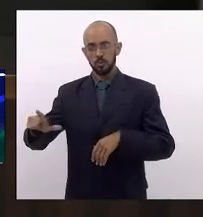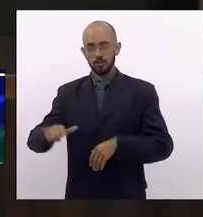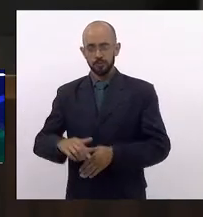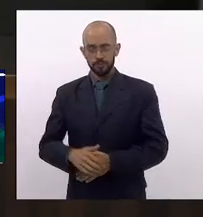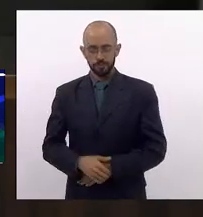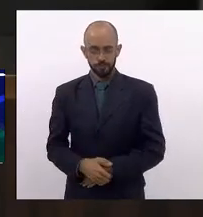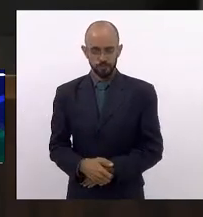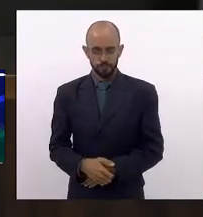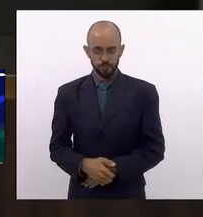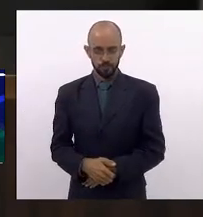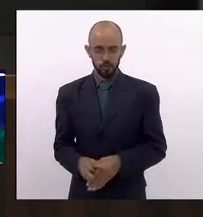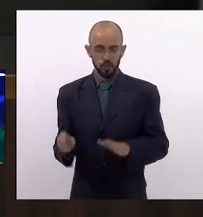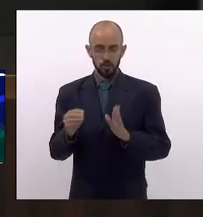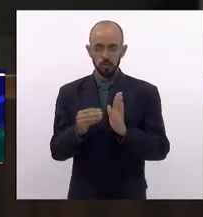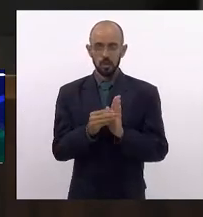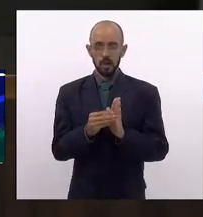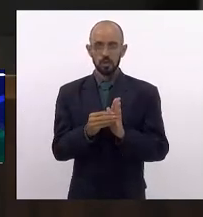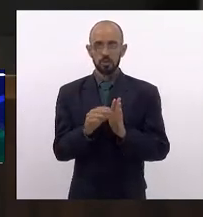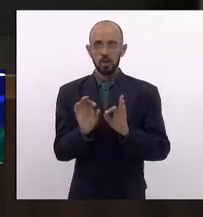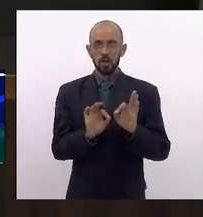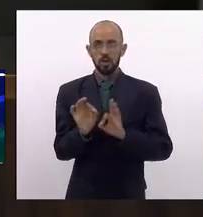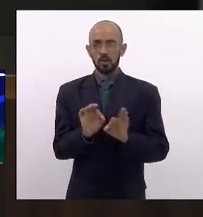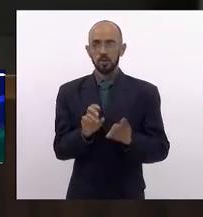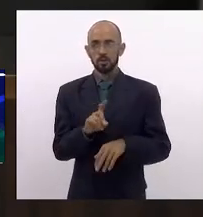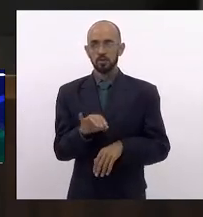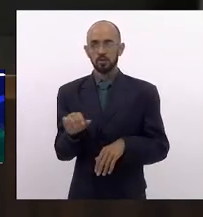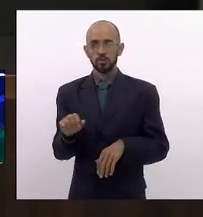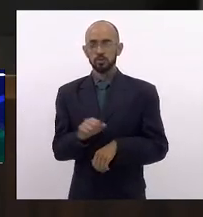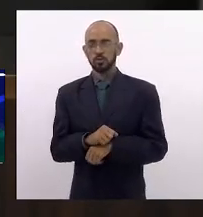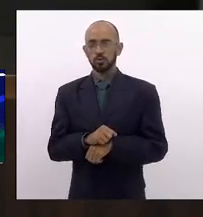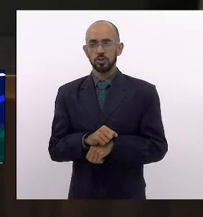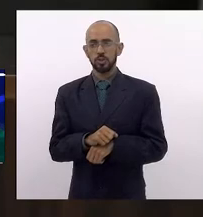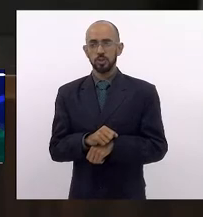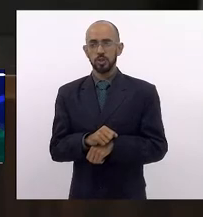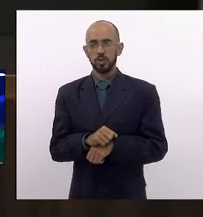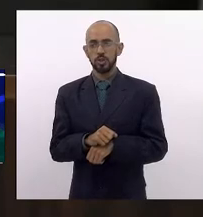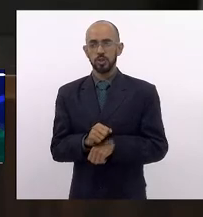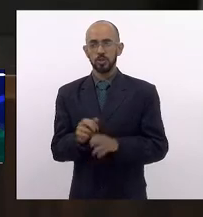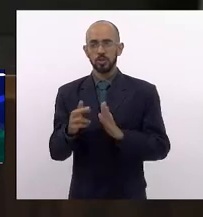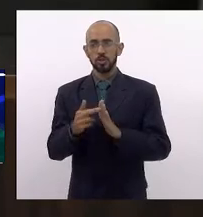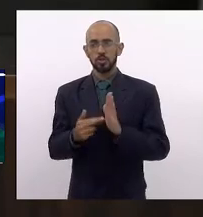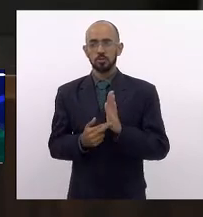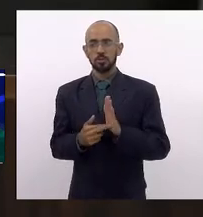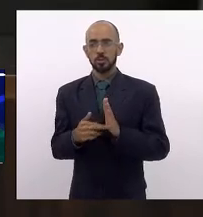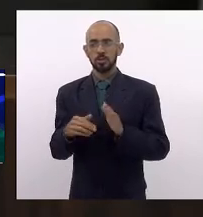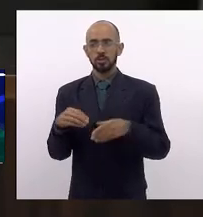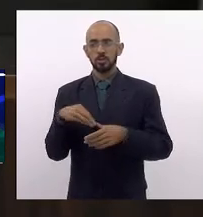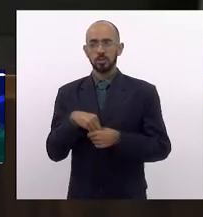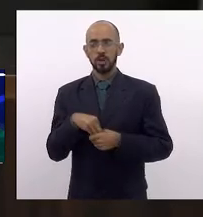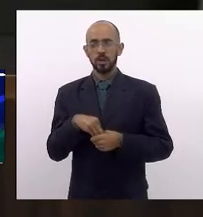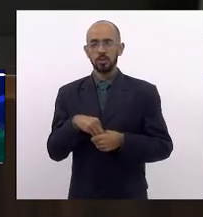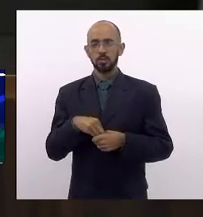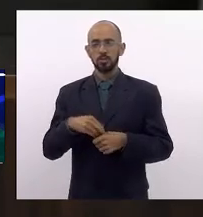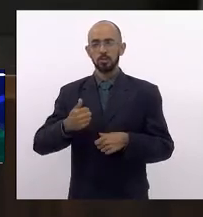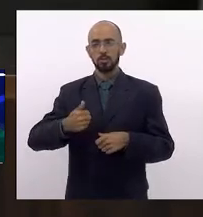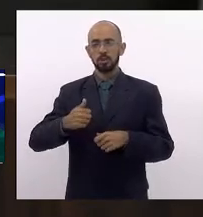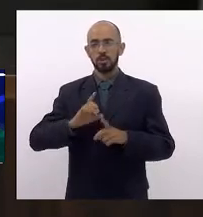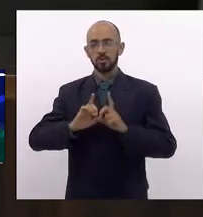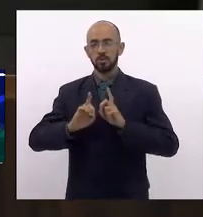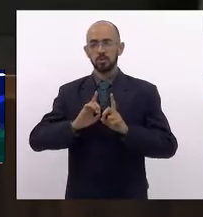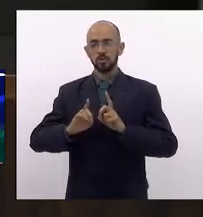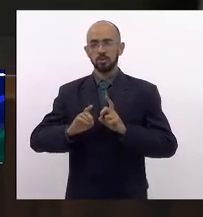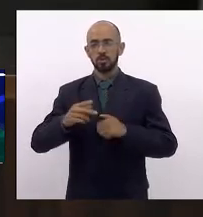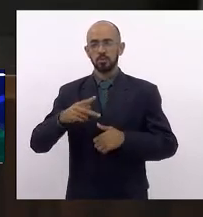bancada do PSOL na ordem do dia de acordo para fins do artigo 47 do Regimento Interno em tramitação de nada em votação em primeira discussão projeto